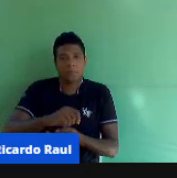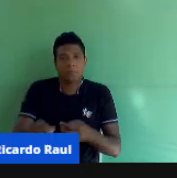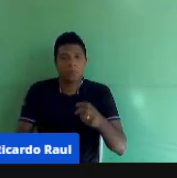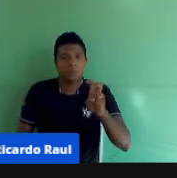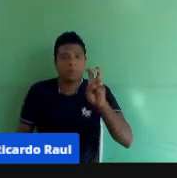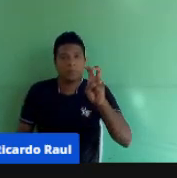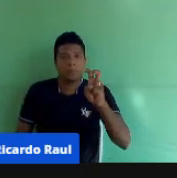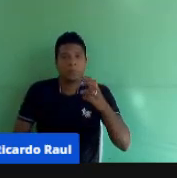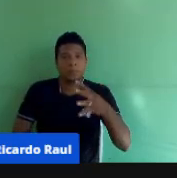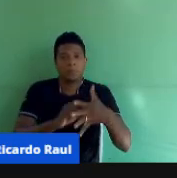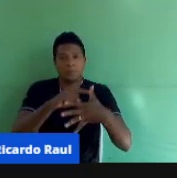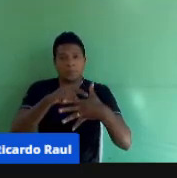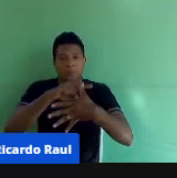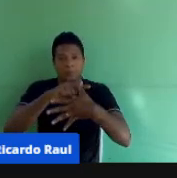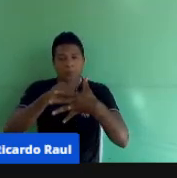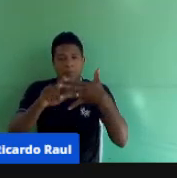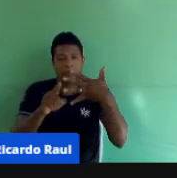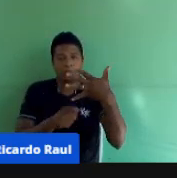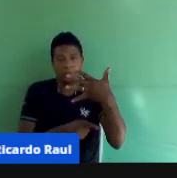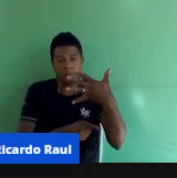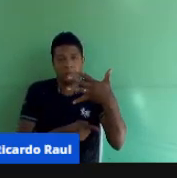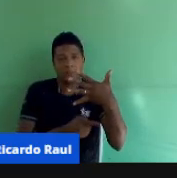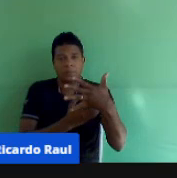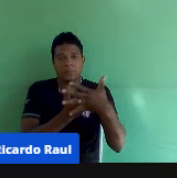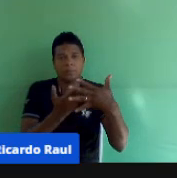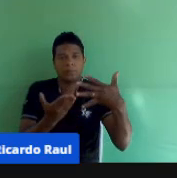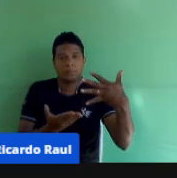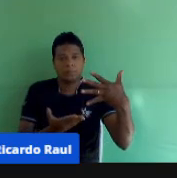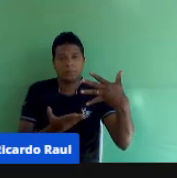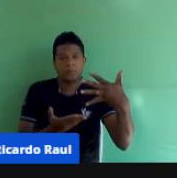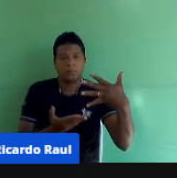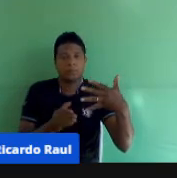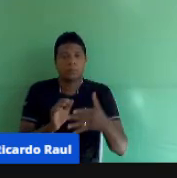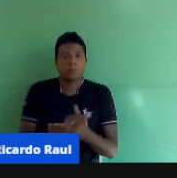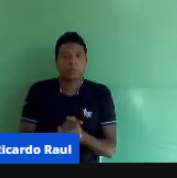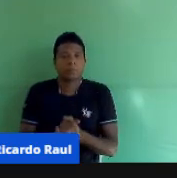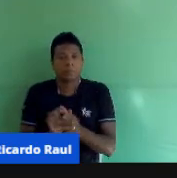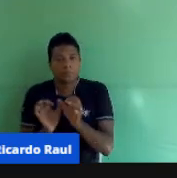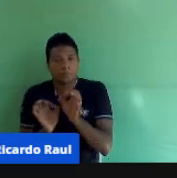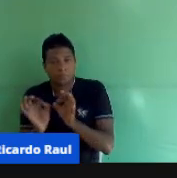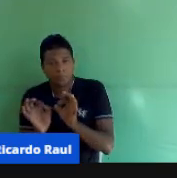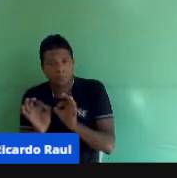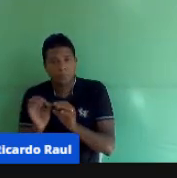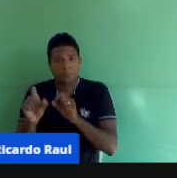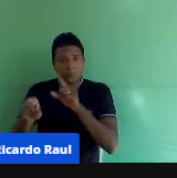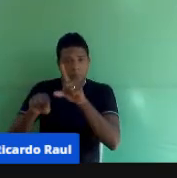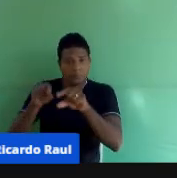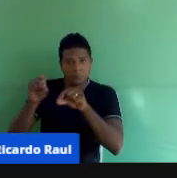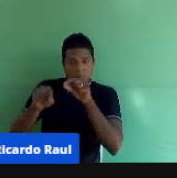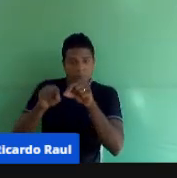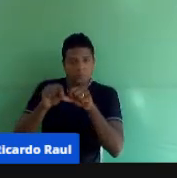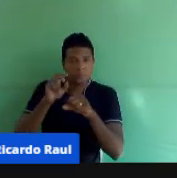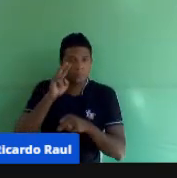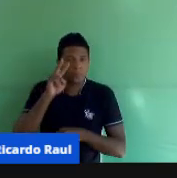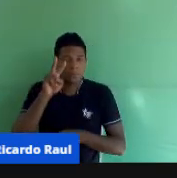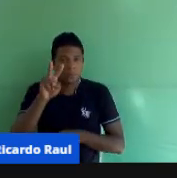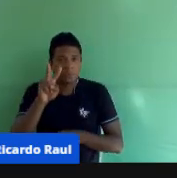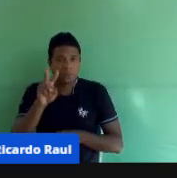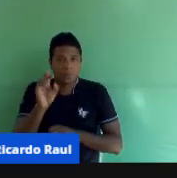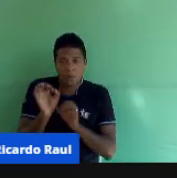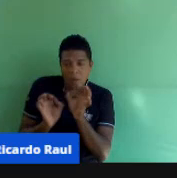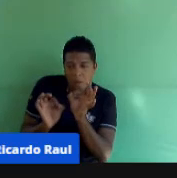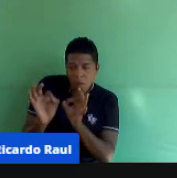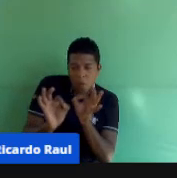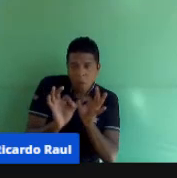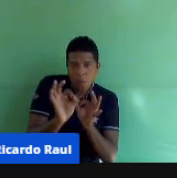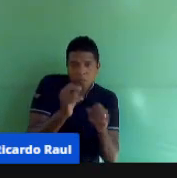suas especificidades. Então, o planejamento seria a seleção e visualização, a organização do